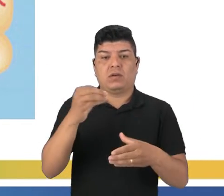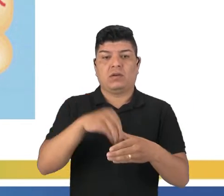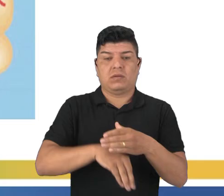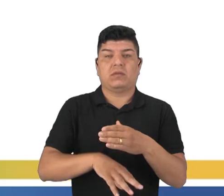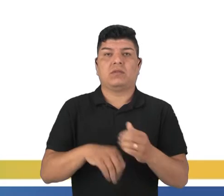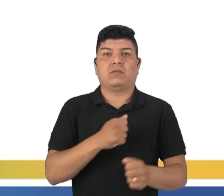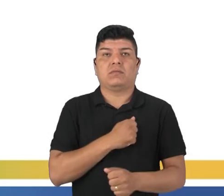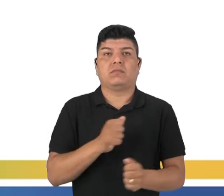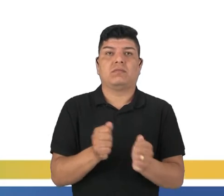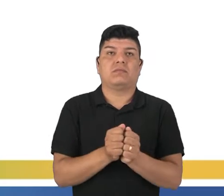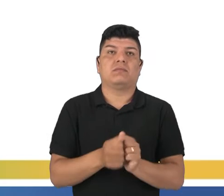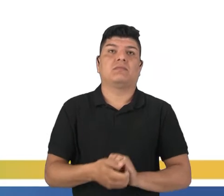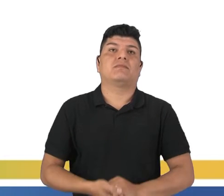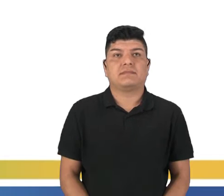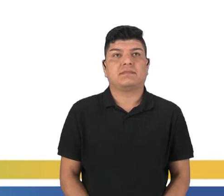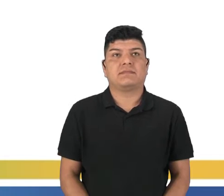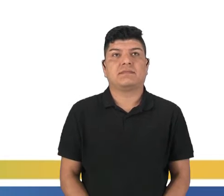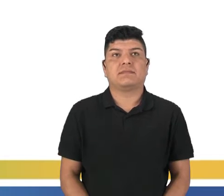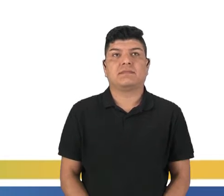dele.